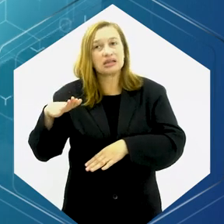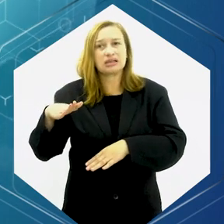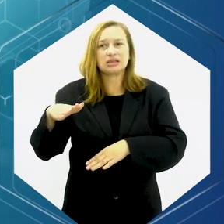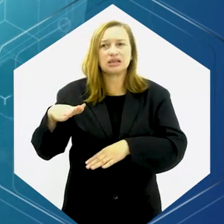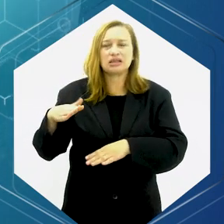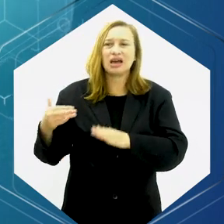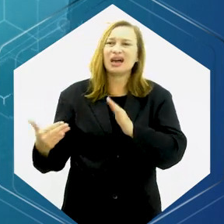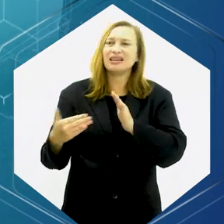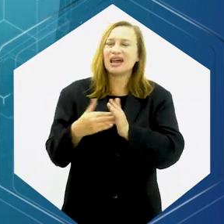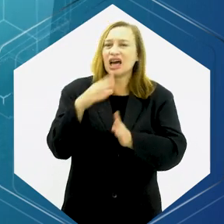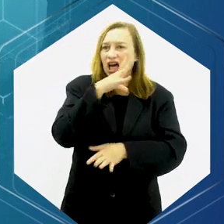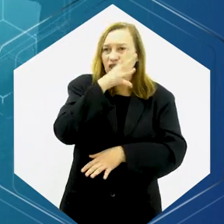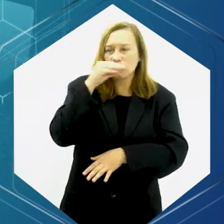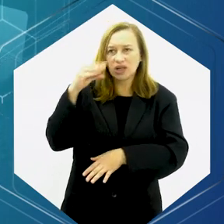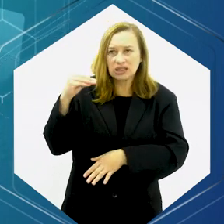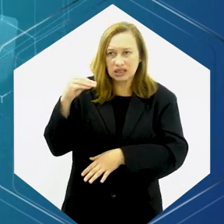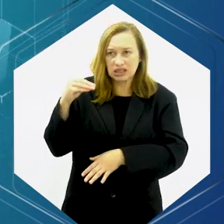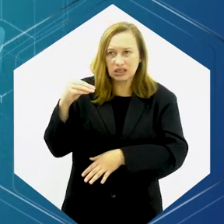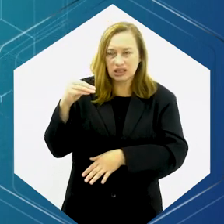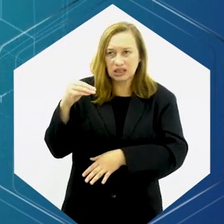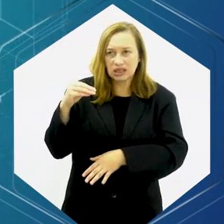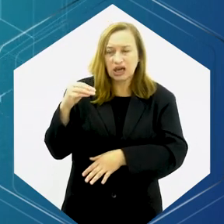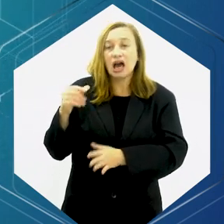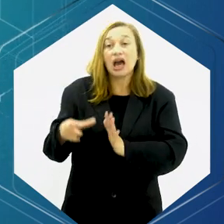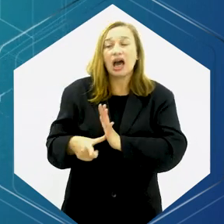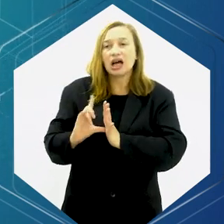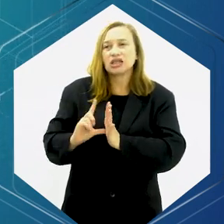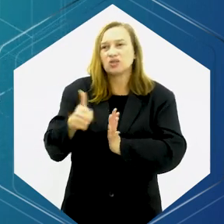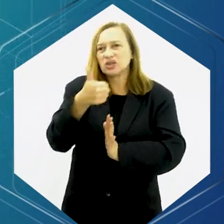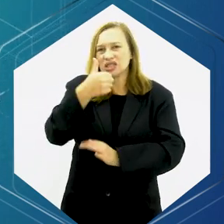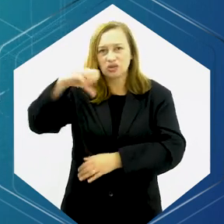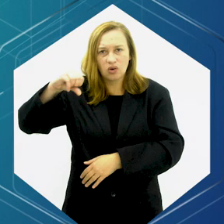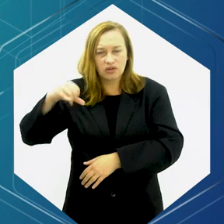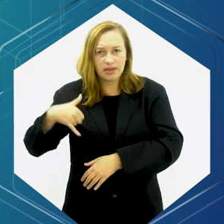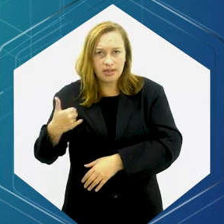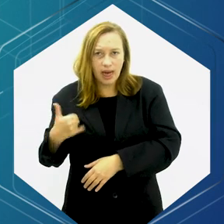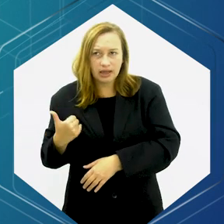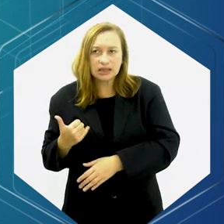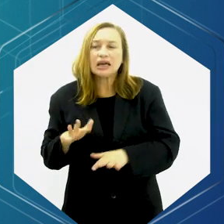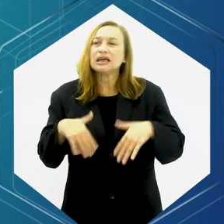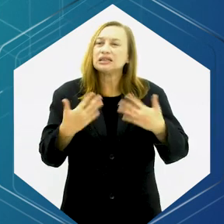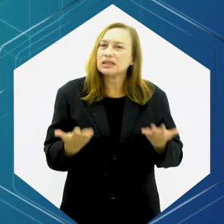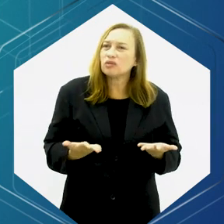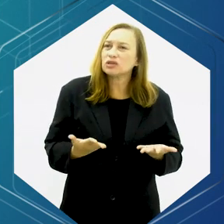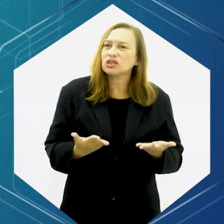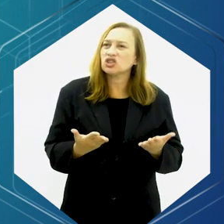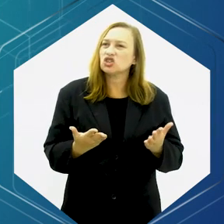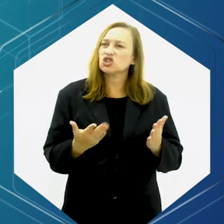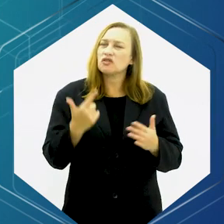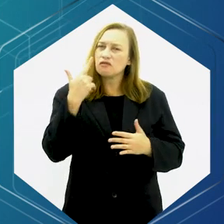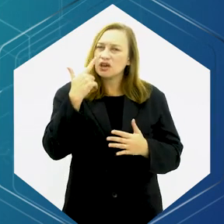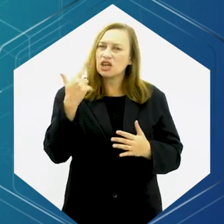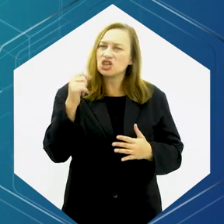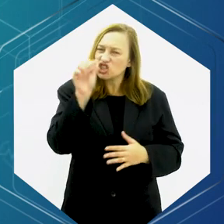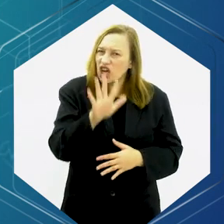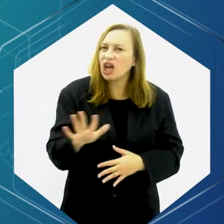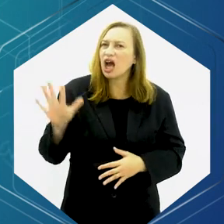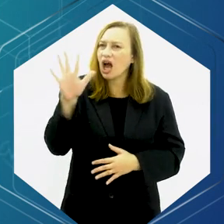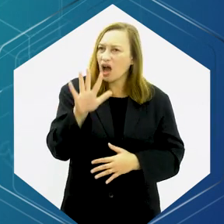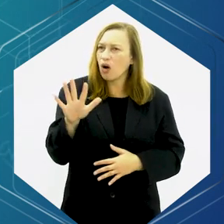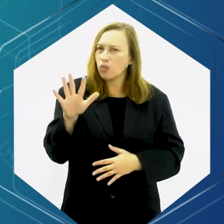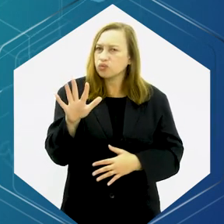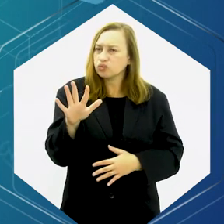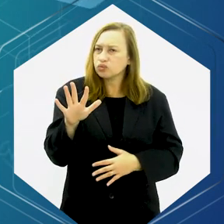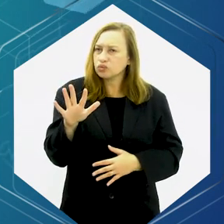né E vai até adolescência até antes de cumprir 19 anos vamos di ass né então se a gente pegar globalmente